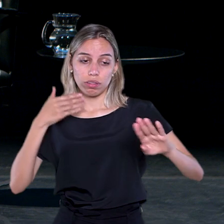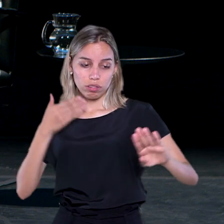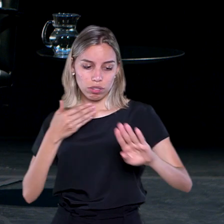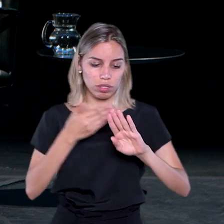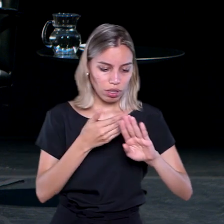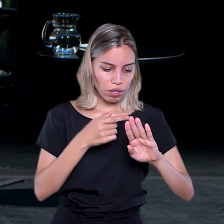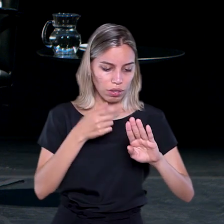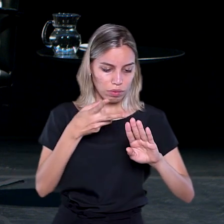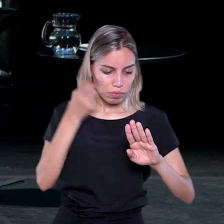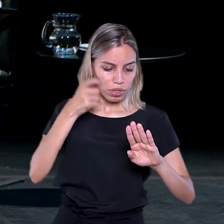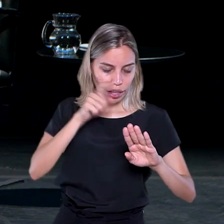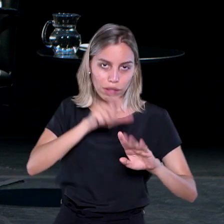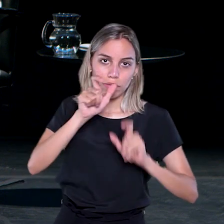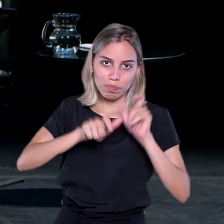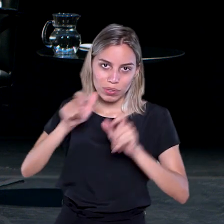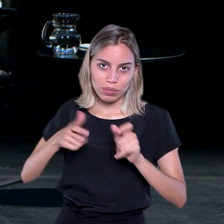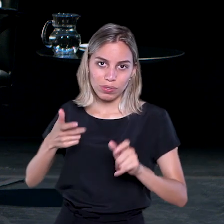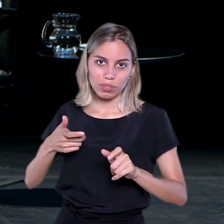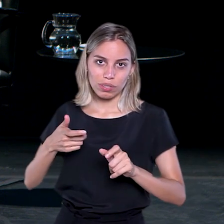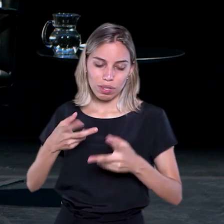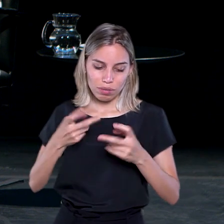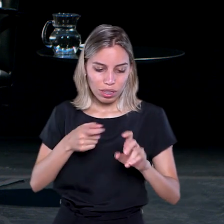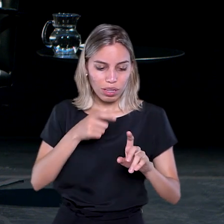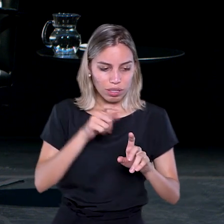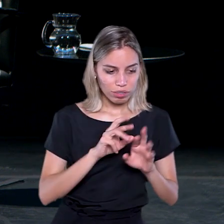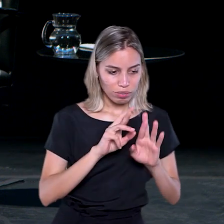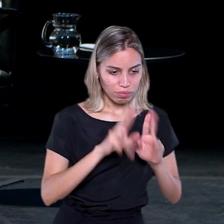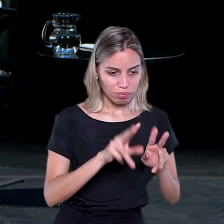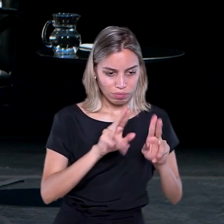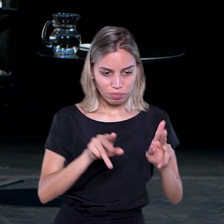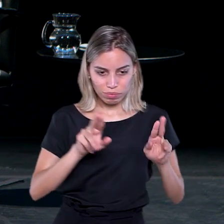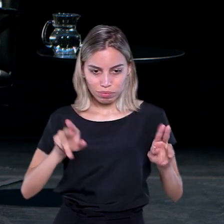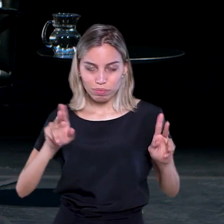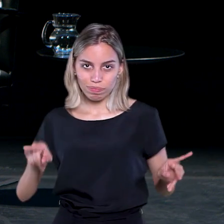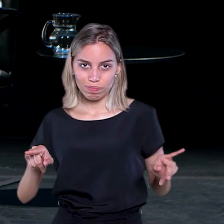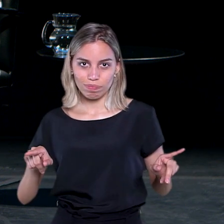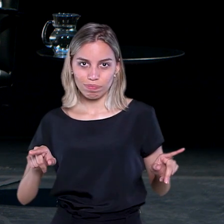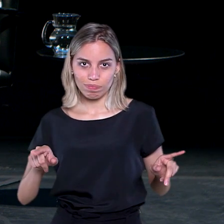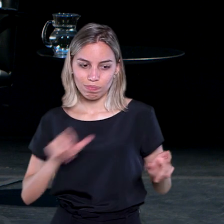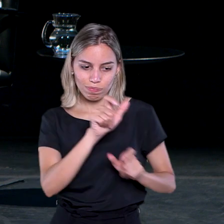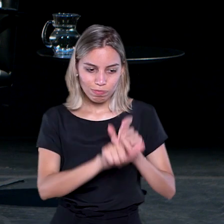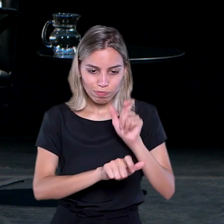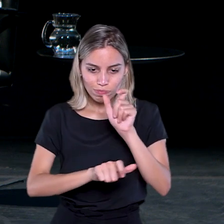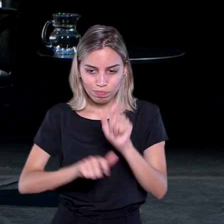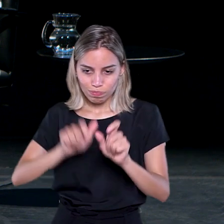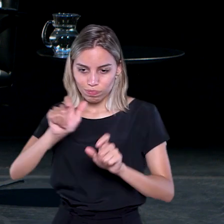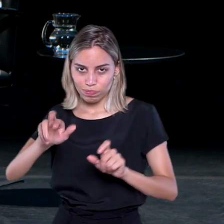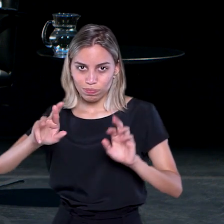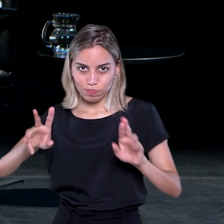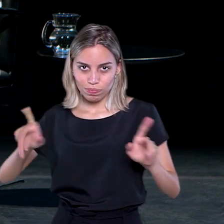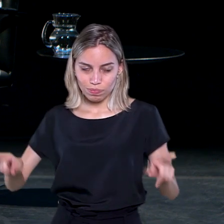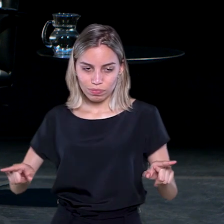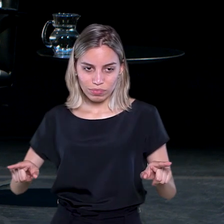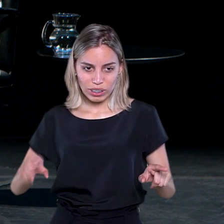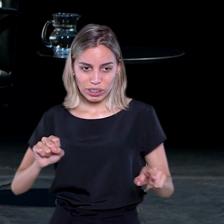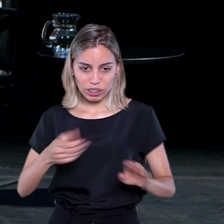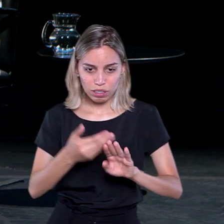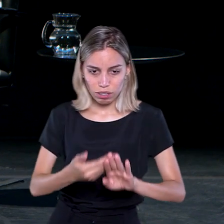que vai ter o poder de dizer quem é e quem não é sujeito universal e o lugar das pessoas na sociedade. Ele tem esse